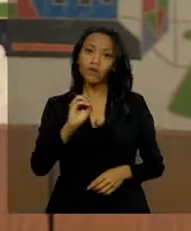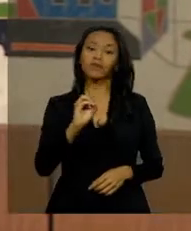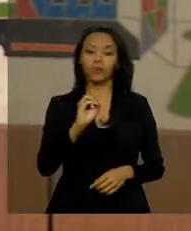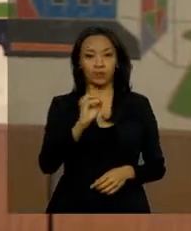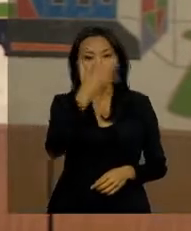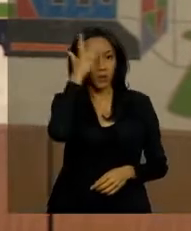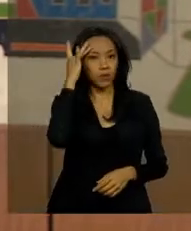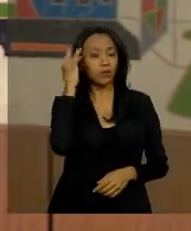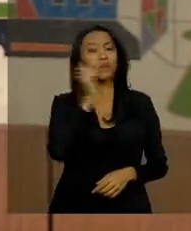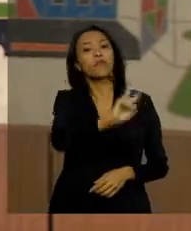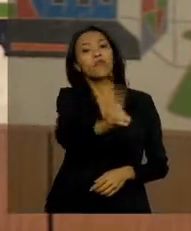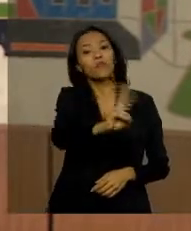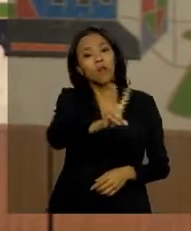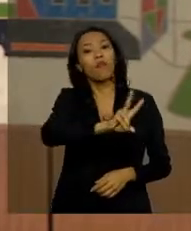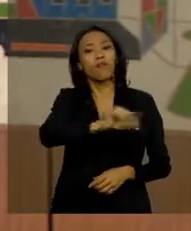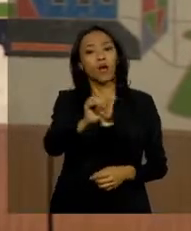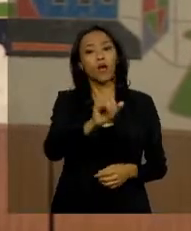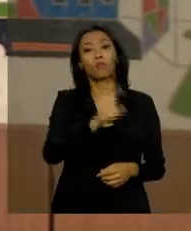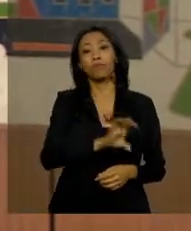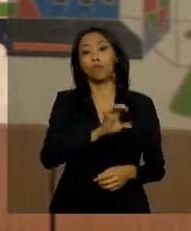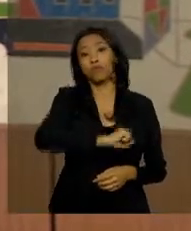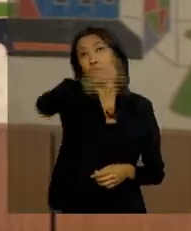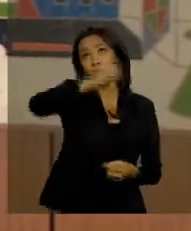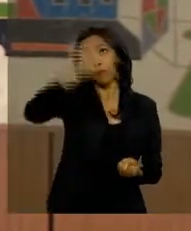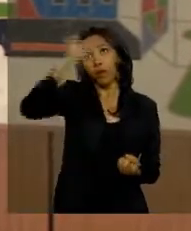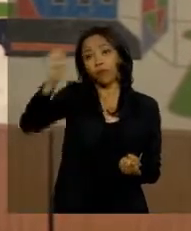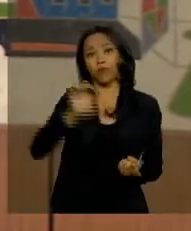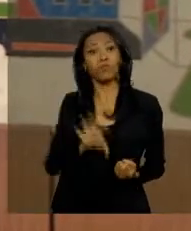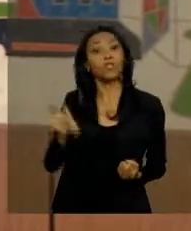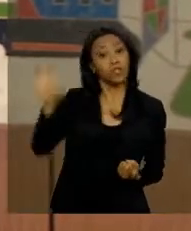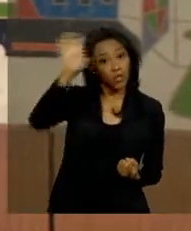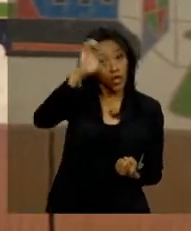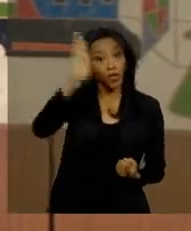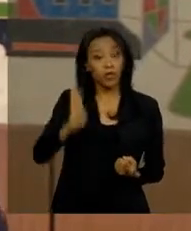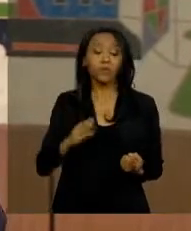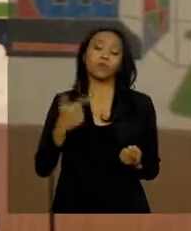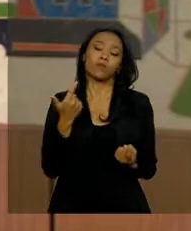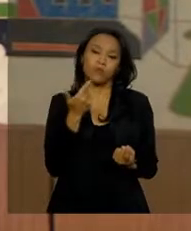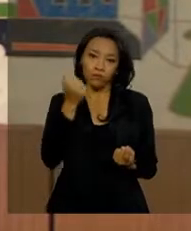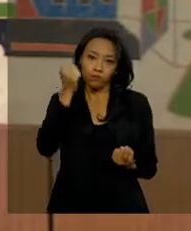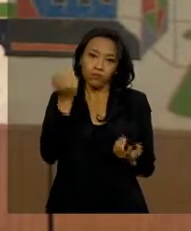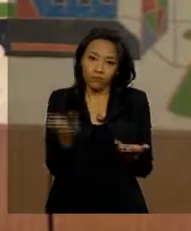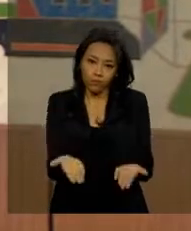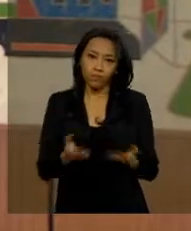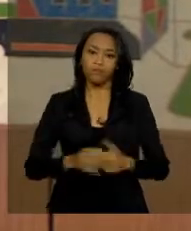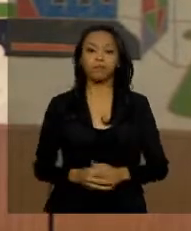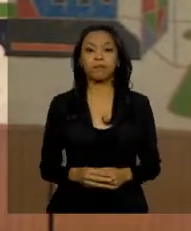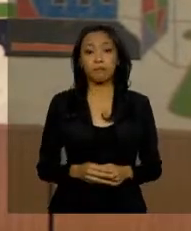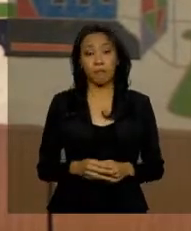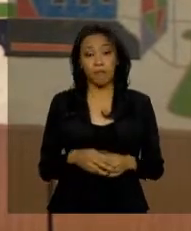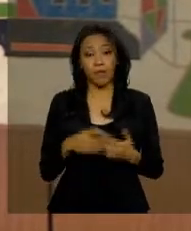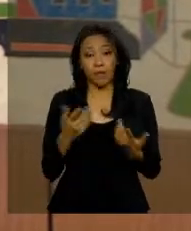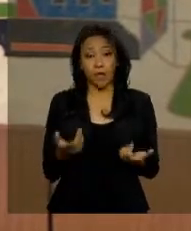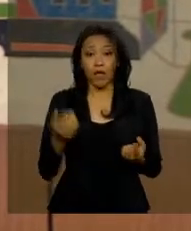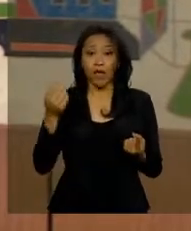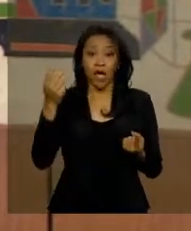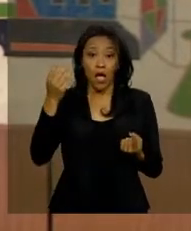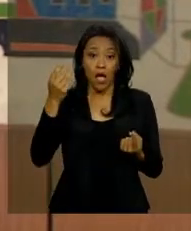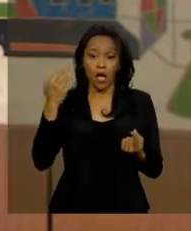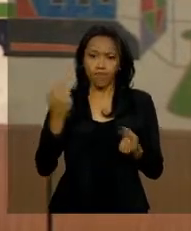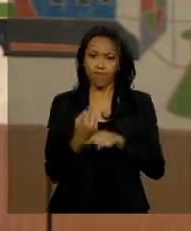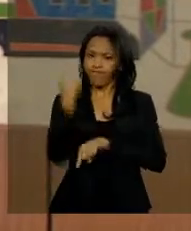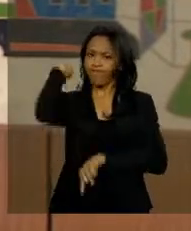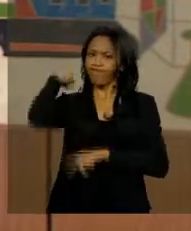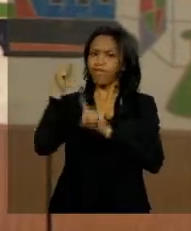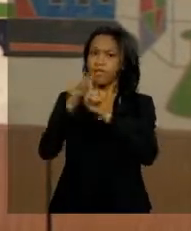participar do processo de interiorização ou seja de transferência de roraima para outros estados do país de abril a agosto